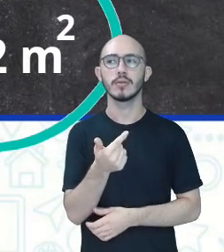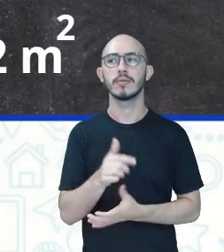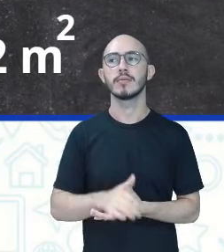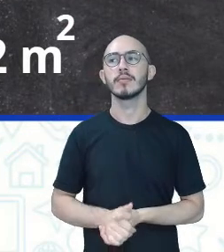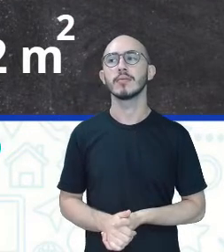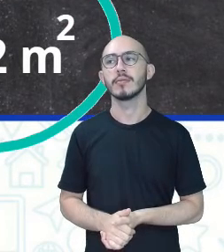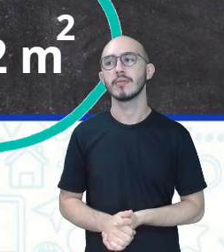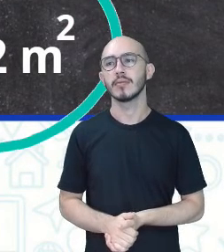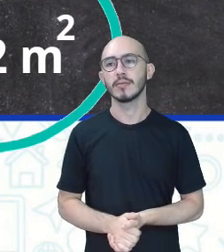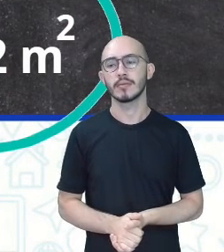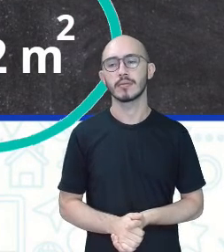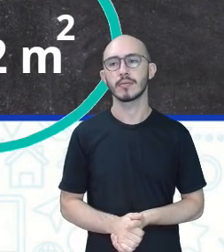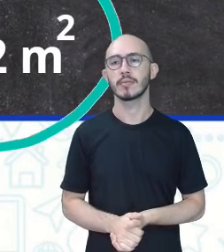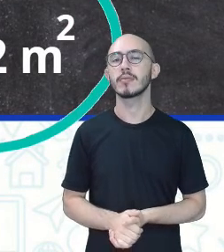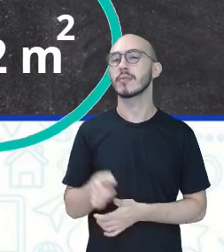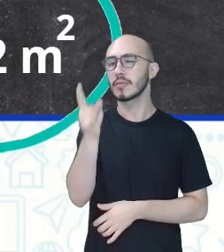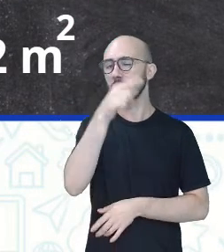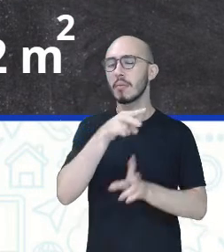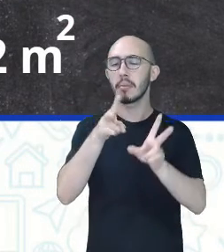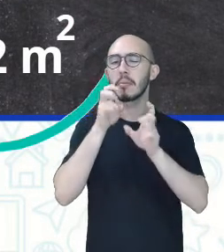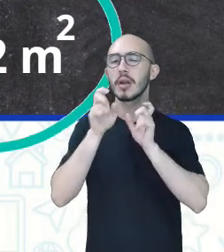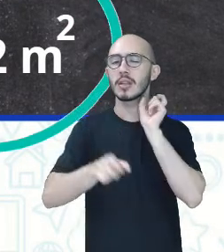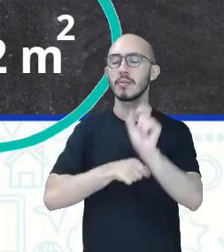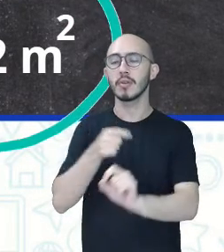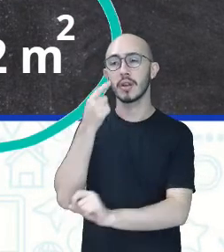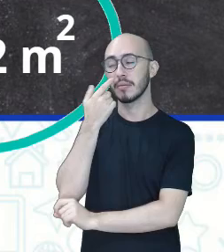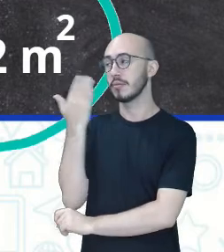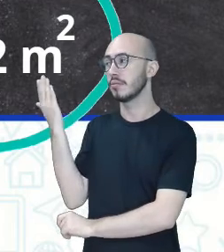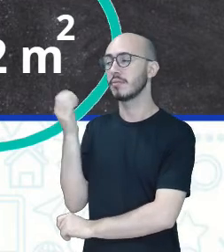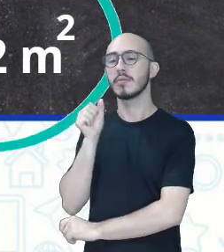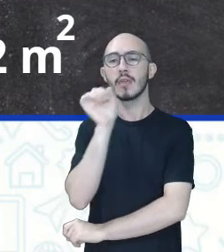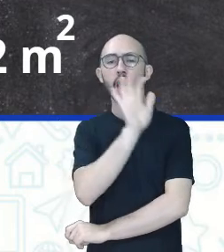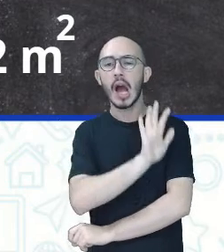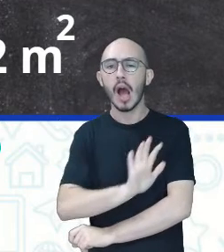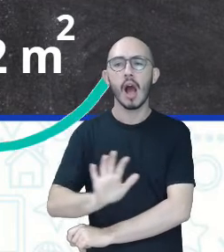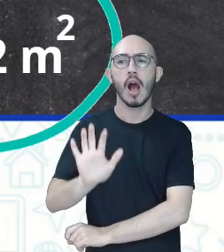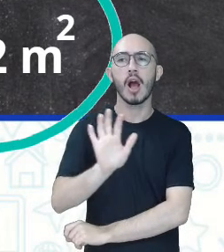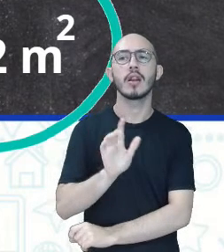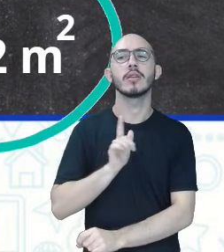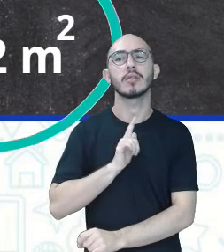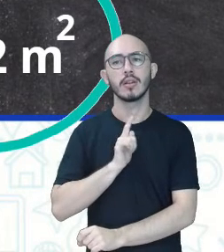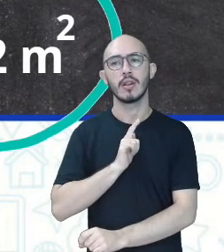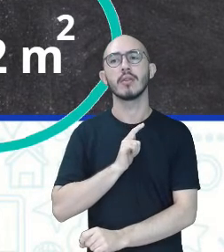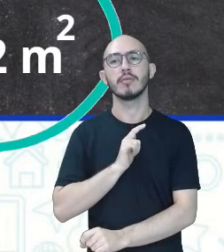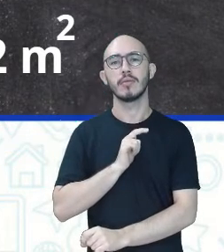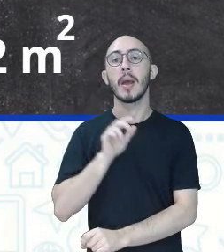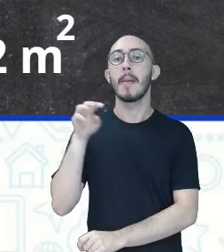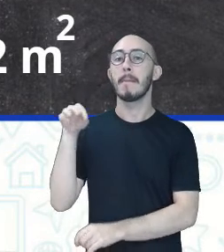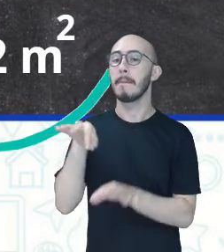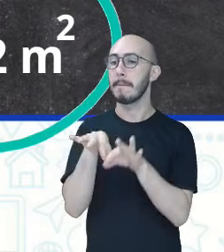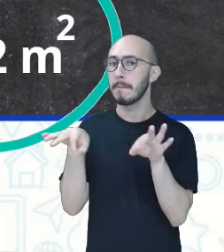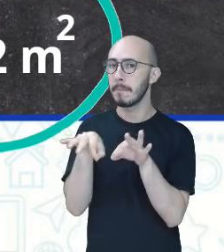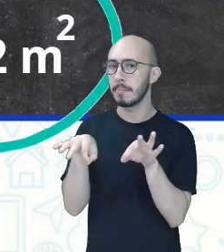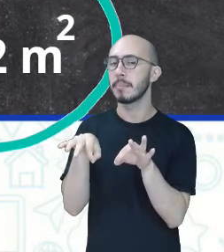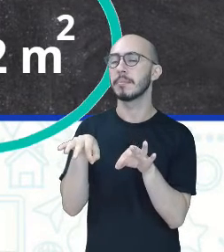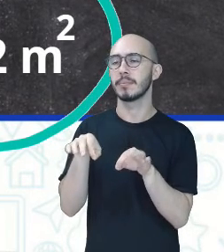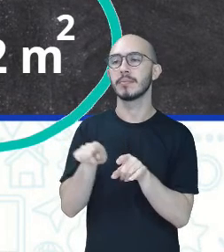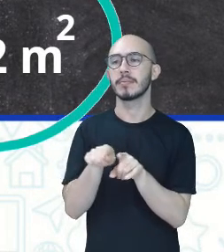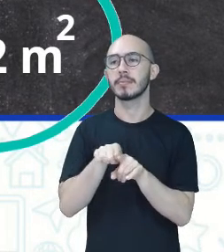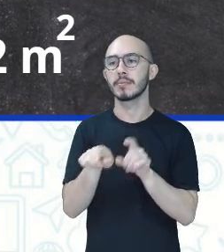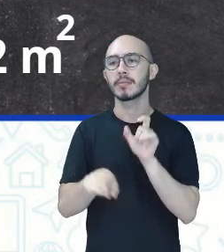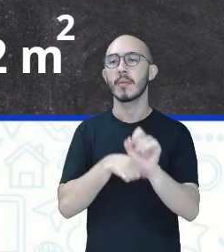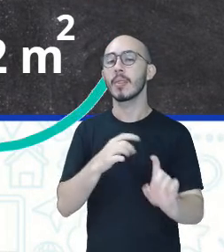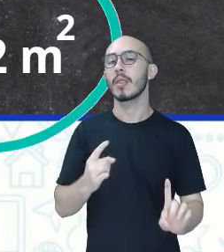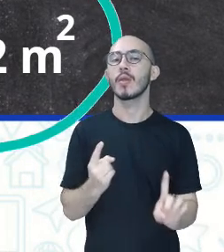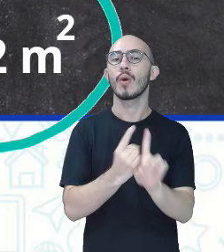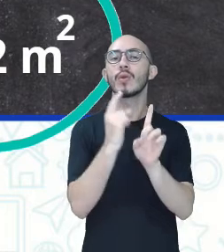252, tá bom? Então, pode notar aí que todas as áreas e todas as dimensões estão em metros, certo?